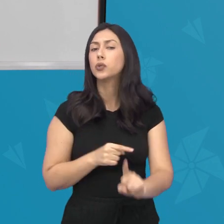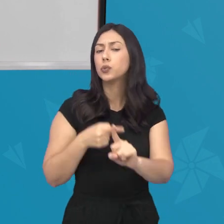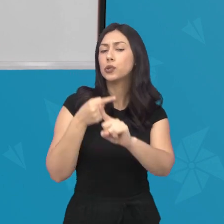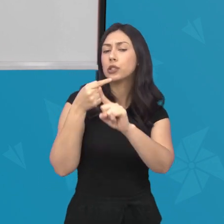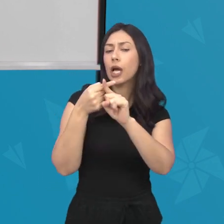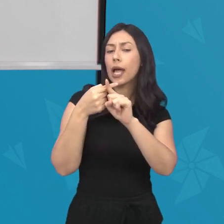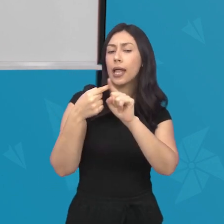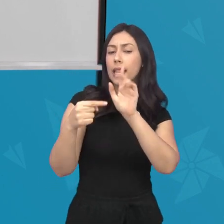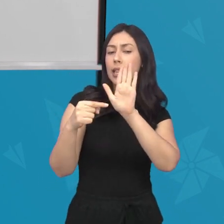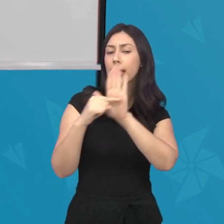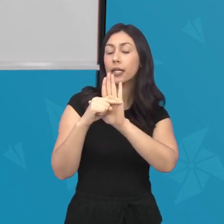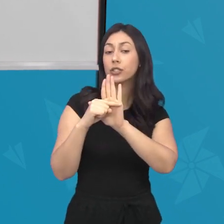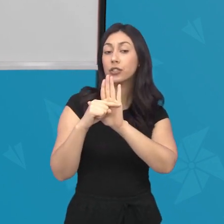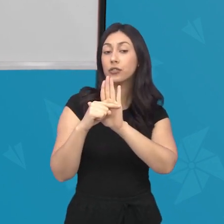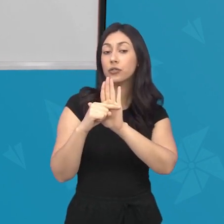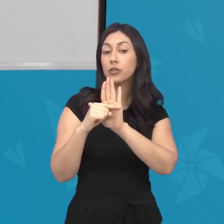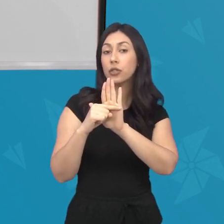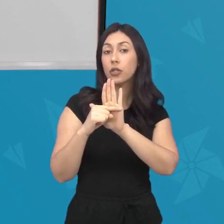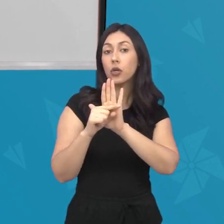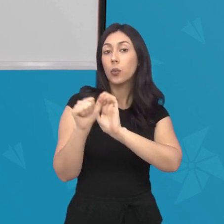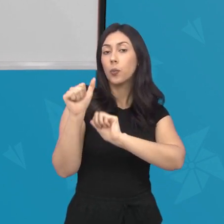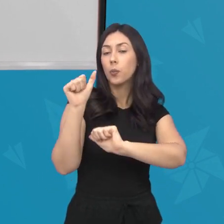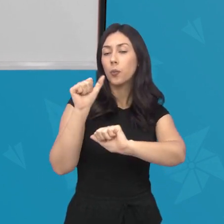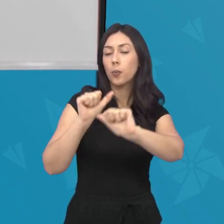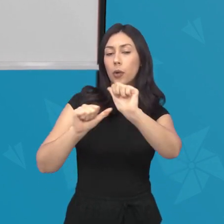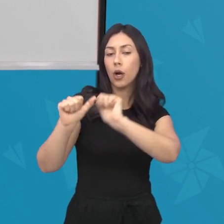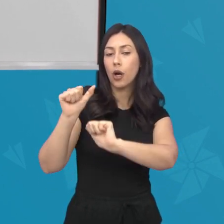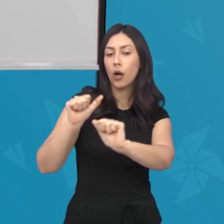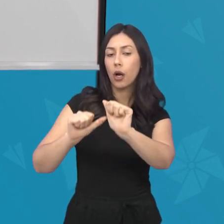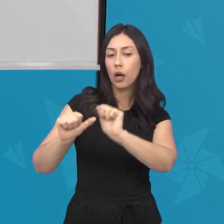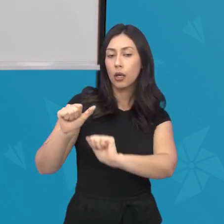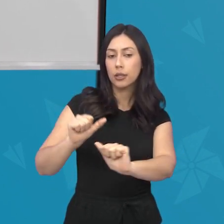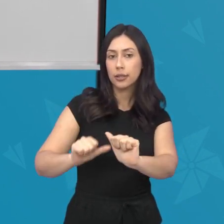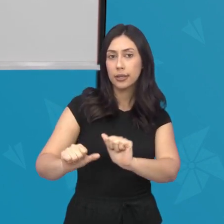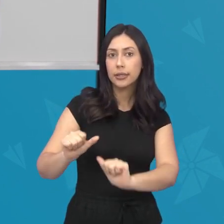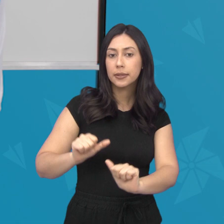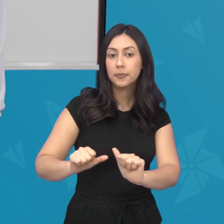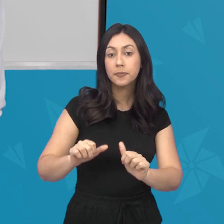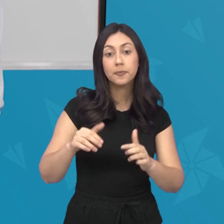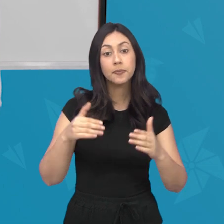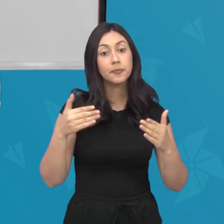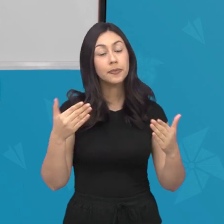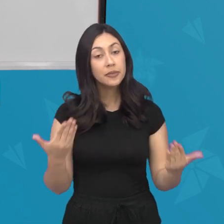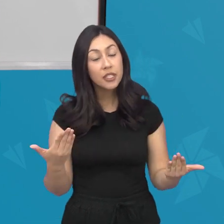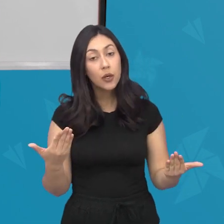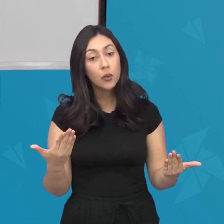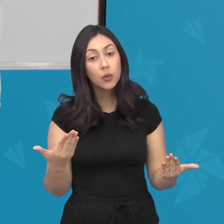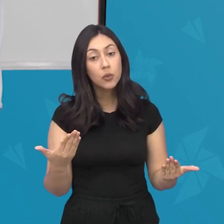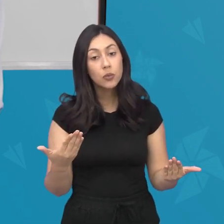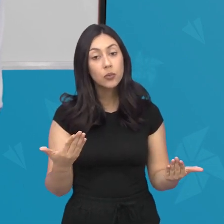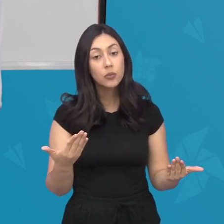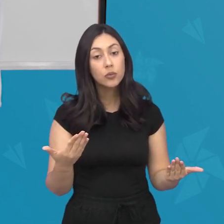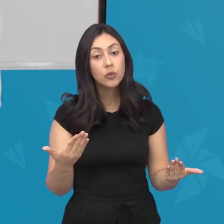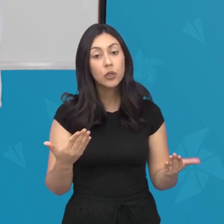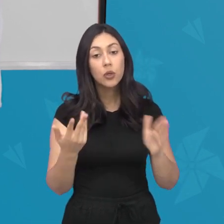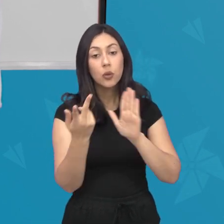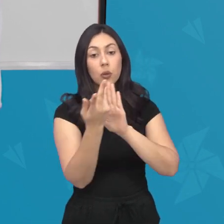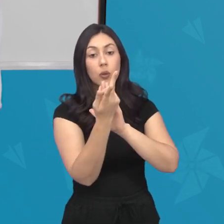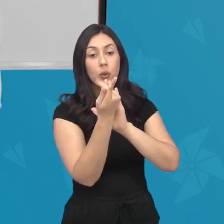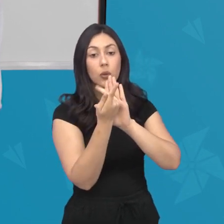colocasse o sinal negativo aqui, todos os sinais aqui do y seriam negativos. Então ele seria uma parábola